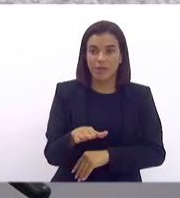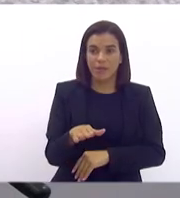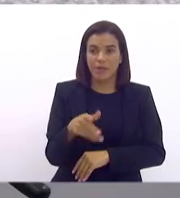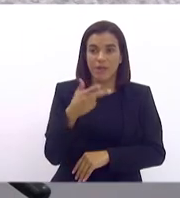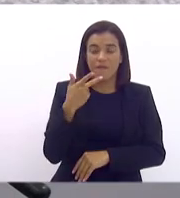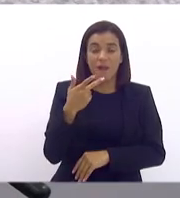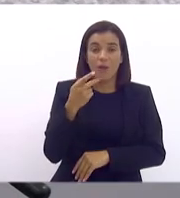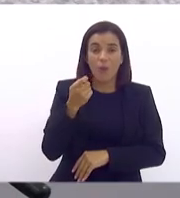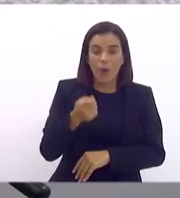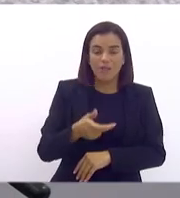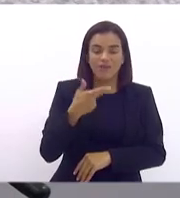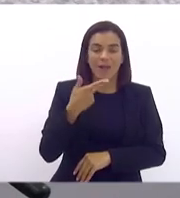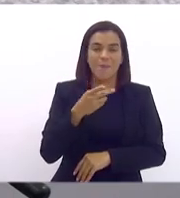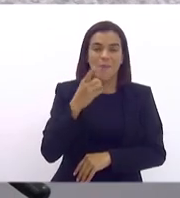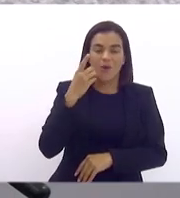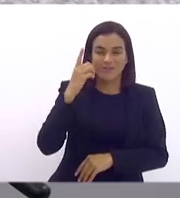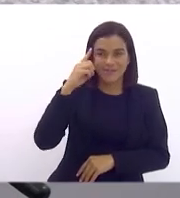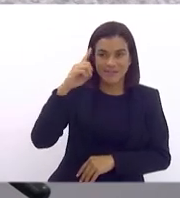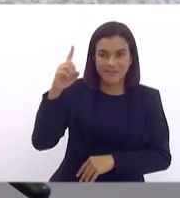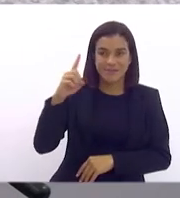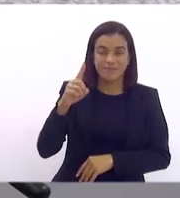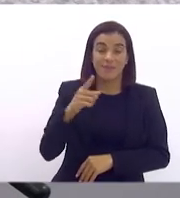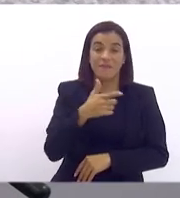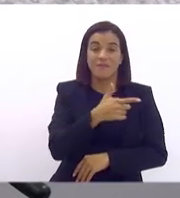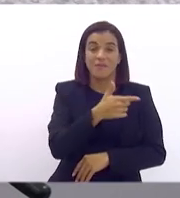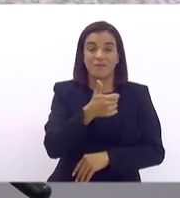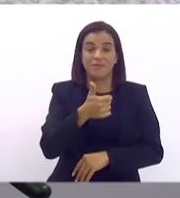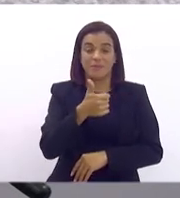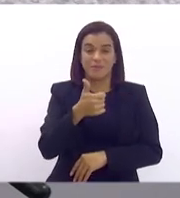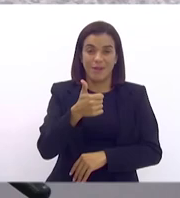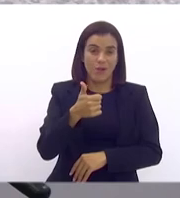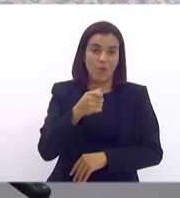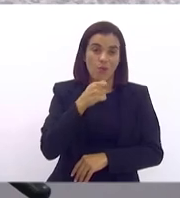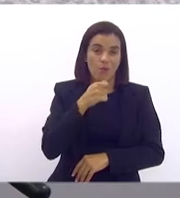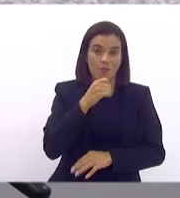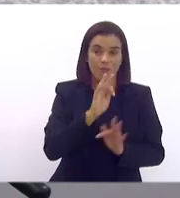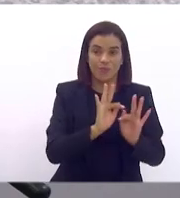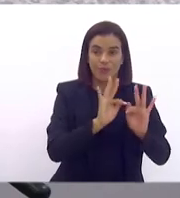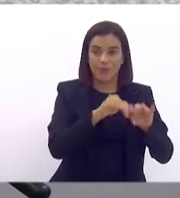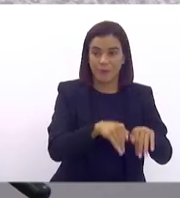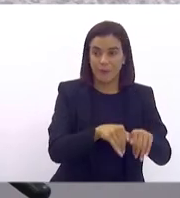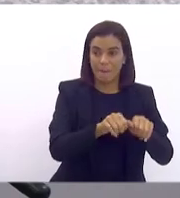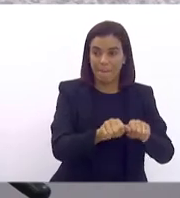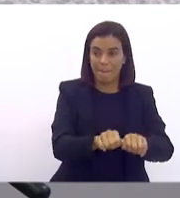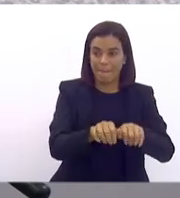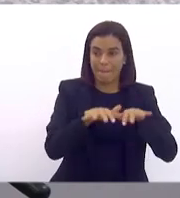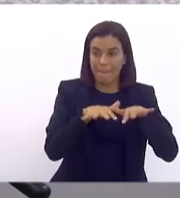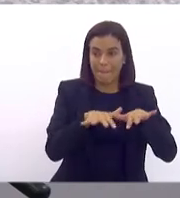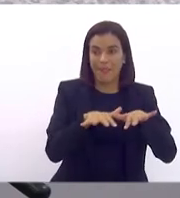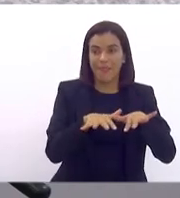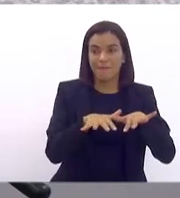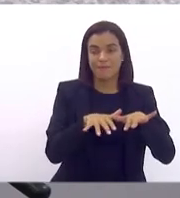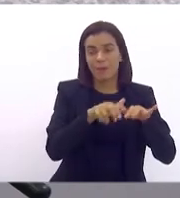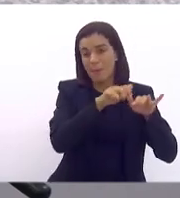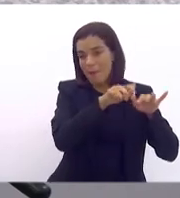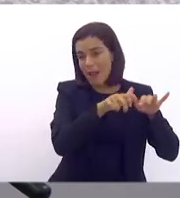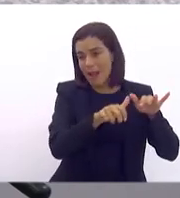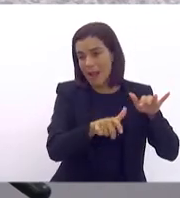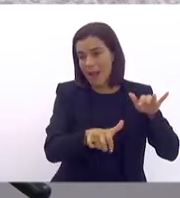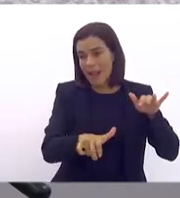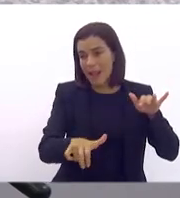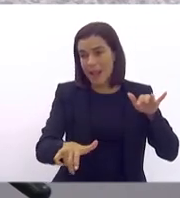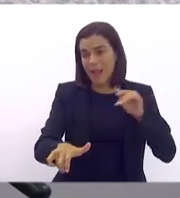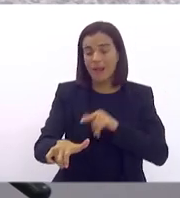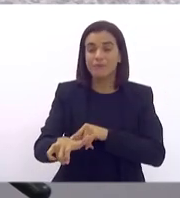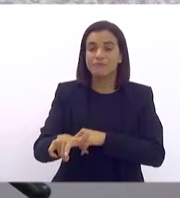desde cedo aqui. Estava lá no 21º e ainda não acabou nossa audiência lá. Desci para poder fazer